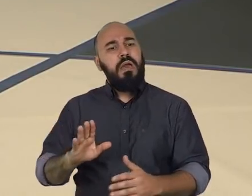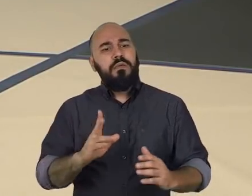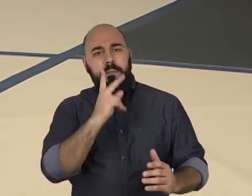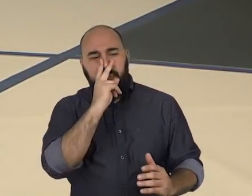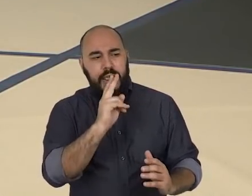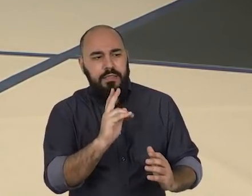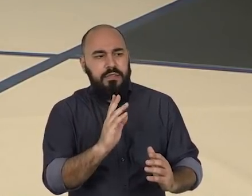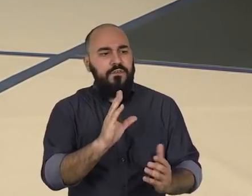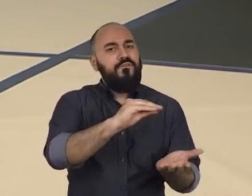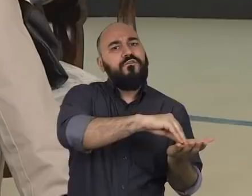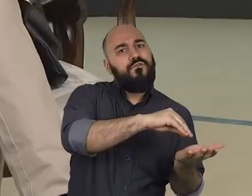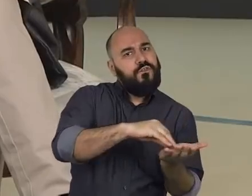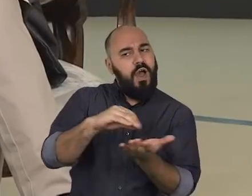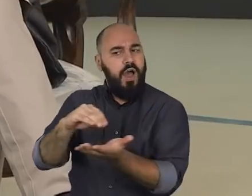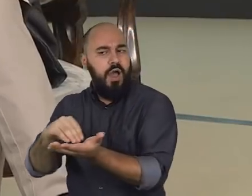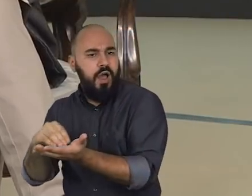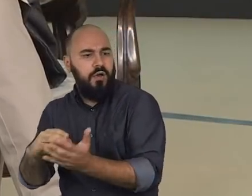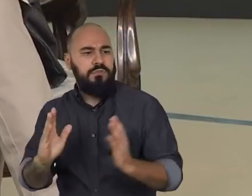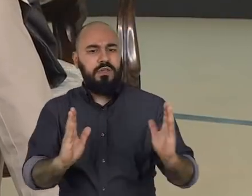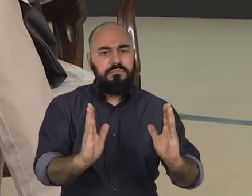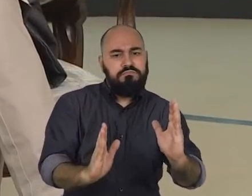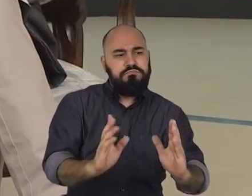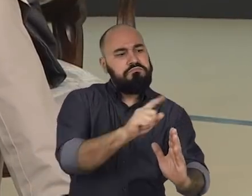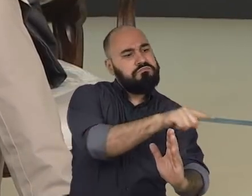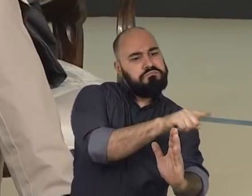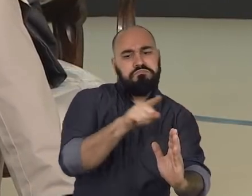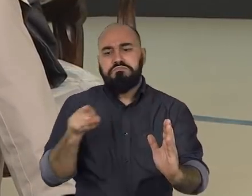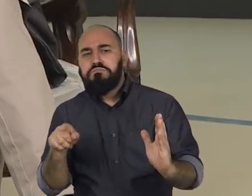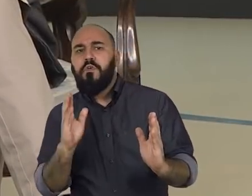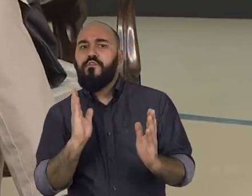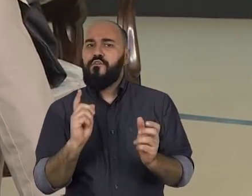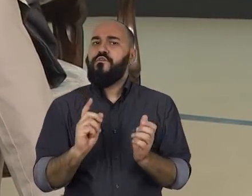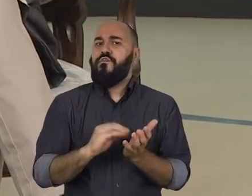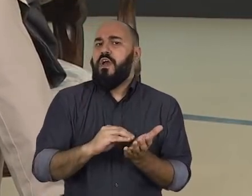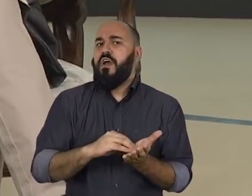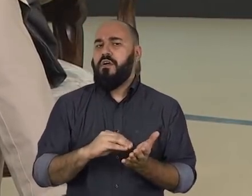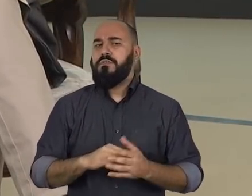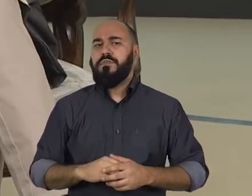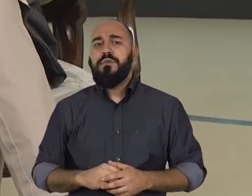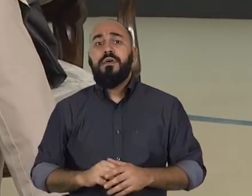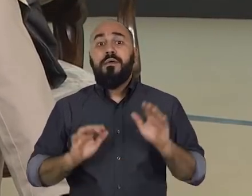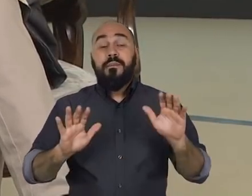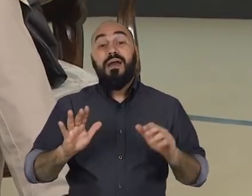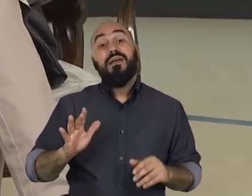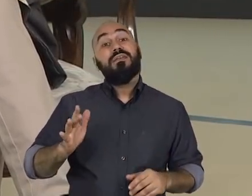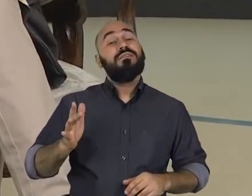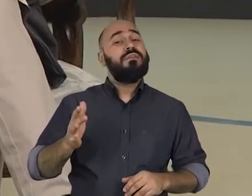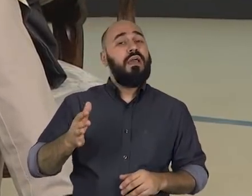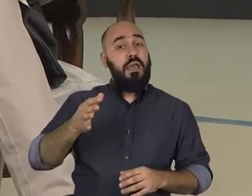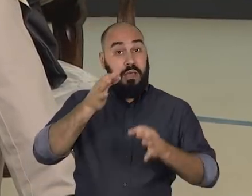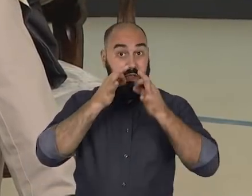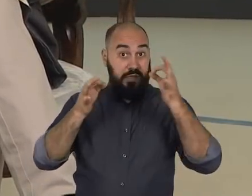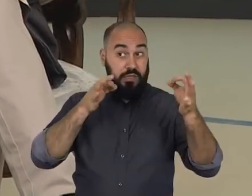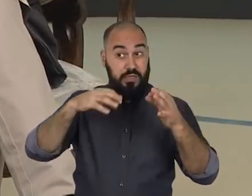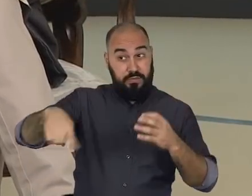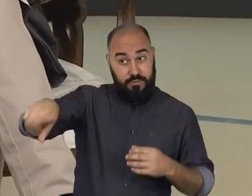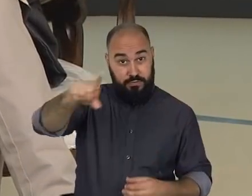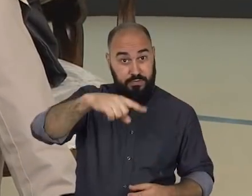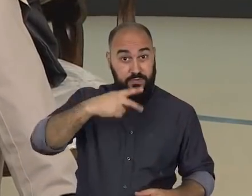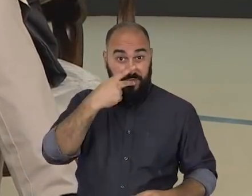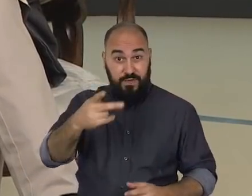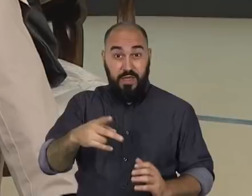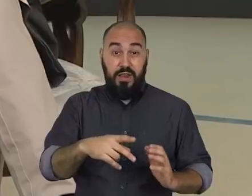primeira campanha. O outro problema que os críticos levantam é que esta passagem de Daniel, capítulo 1, versículos 1 e